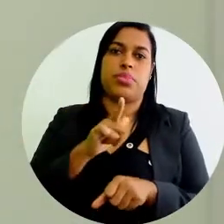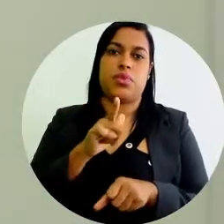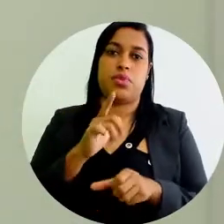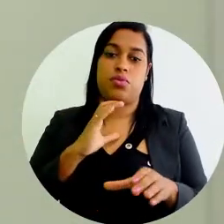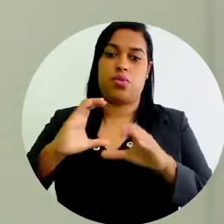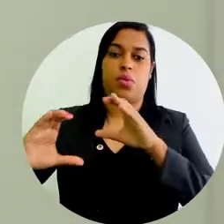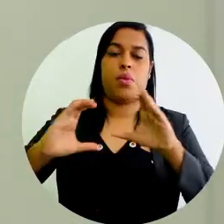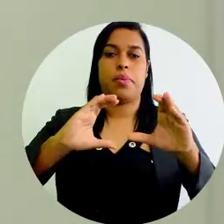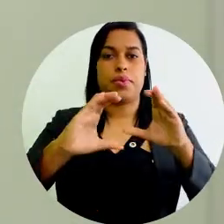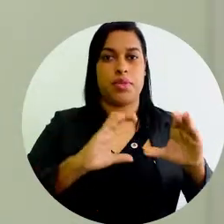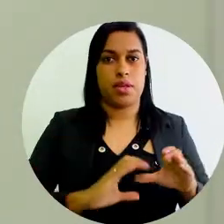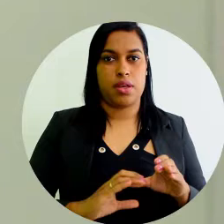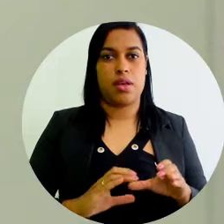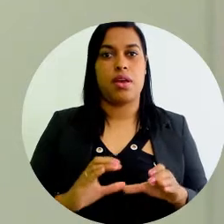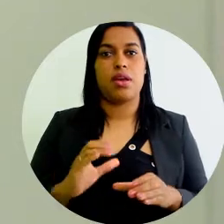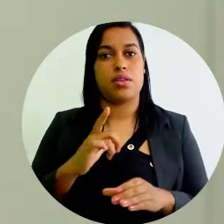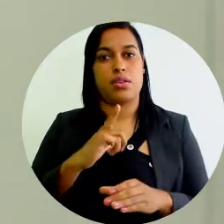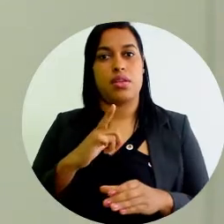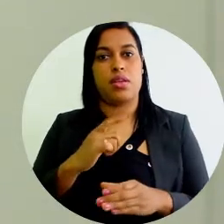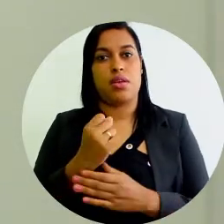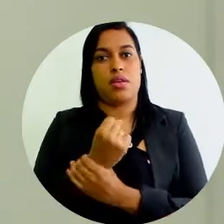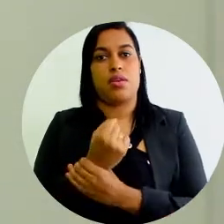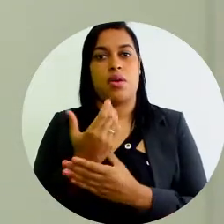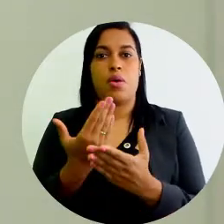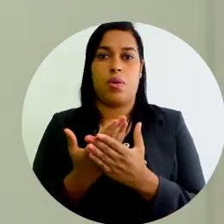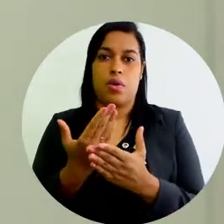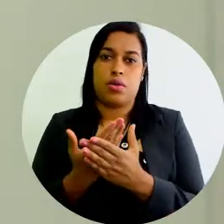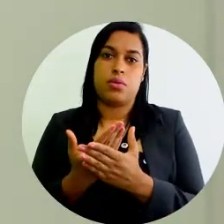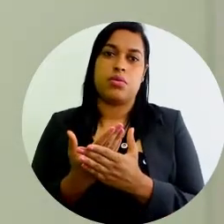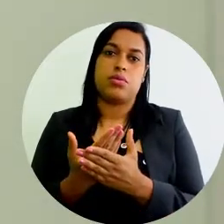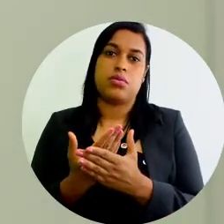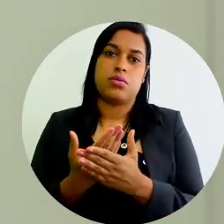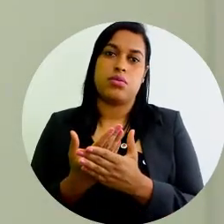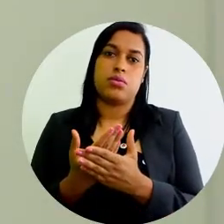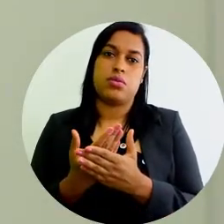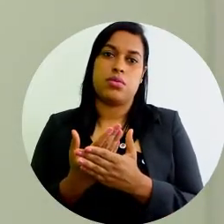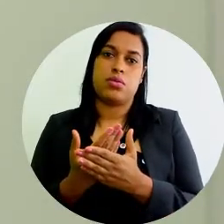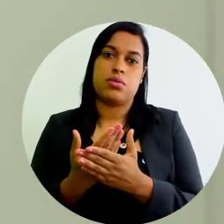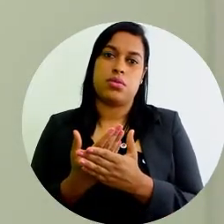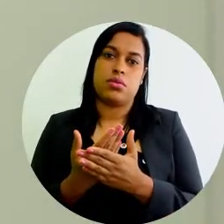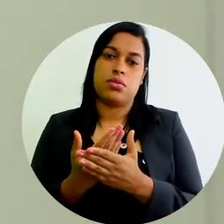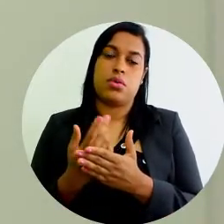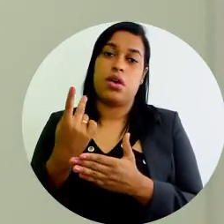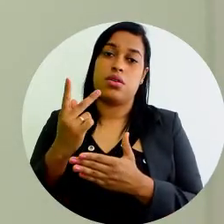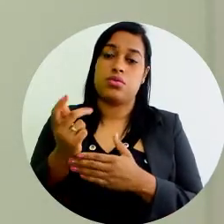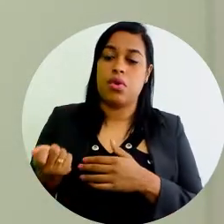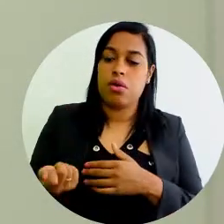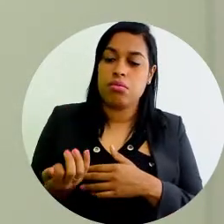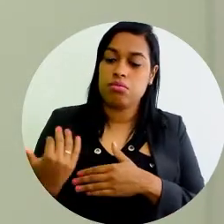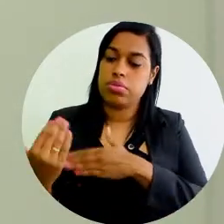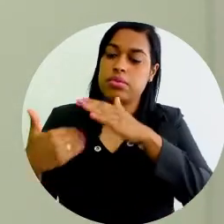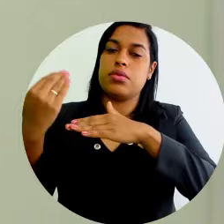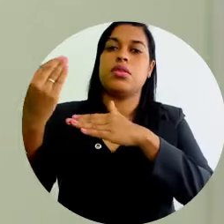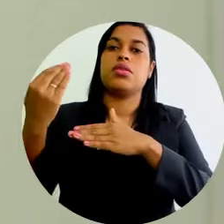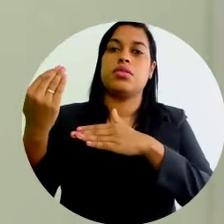essa capacidade de se comunicar garanta ao estudante a